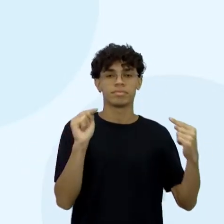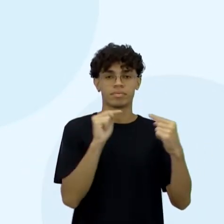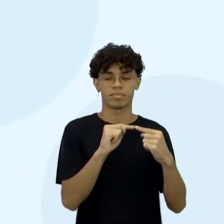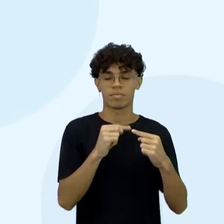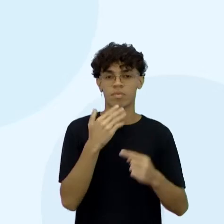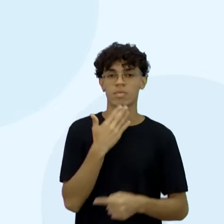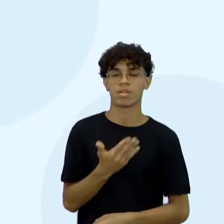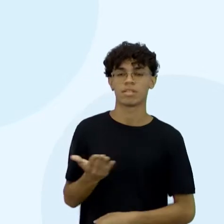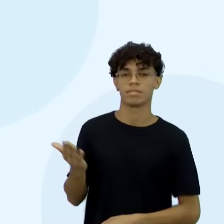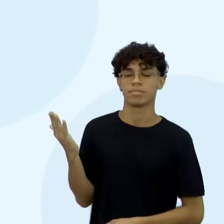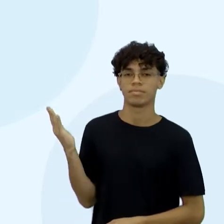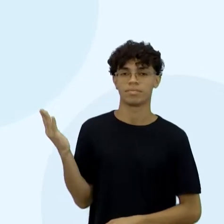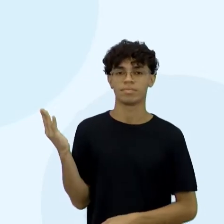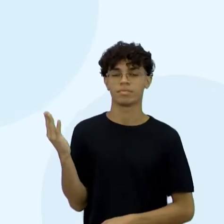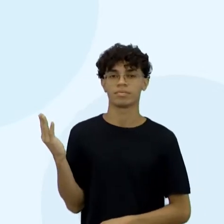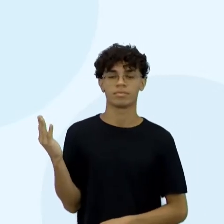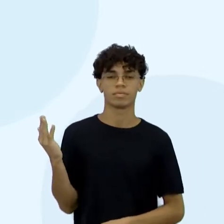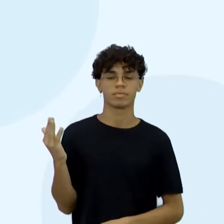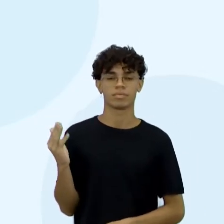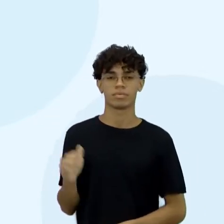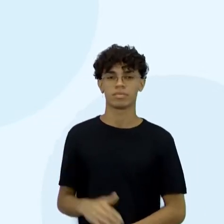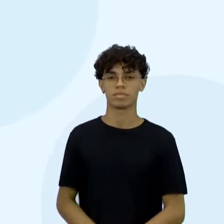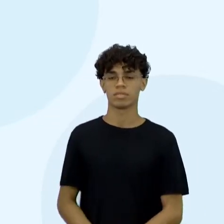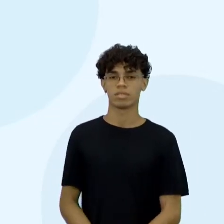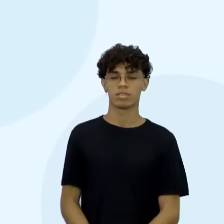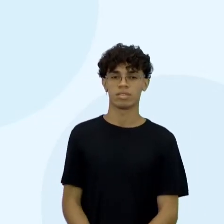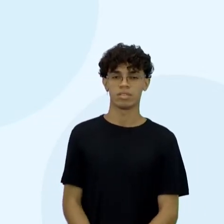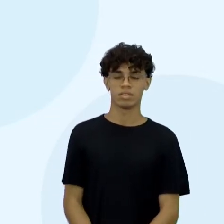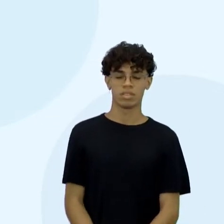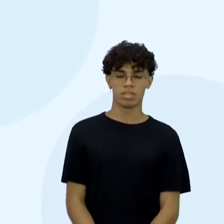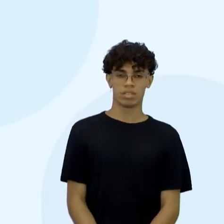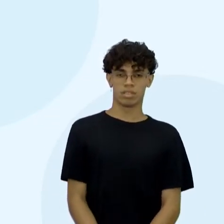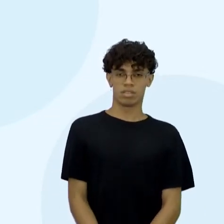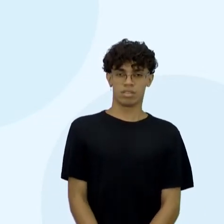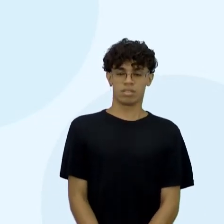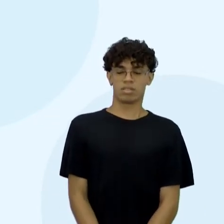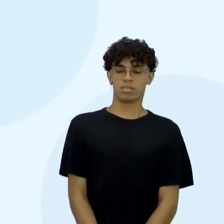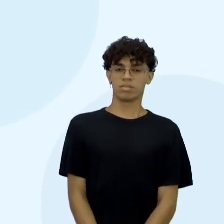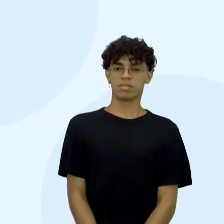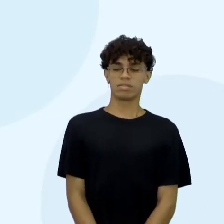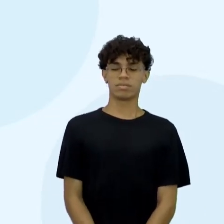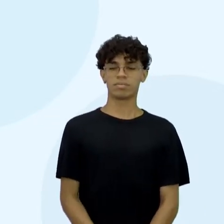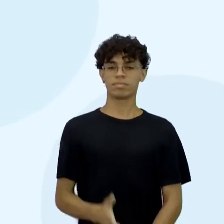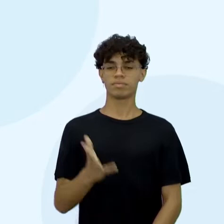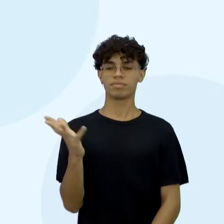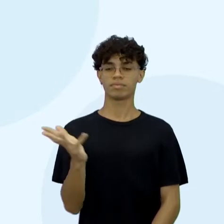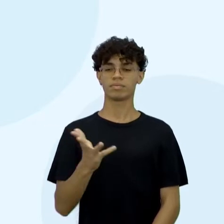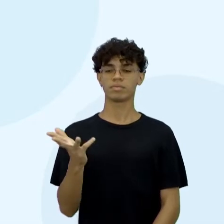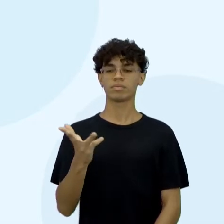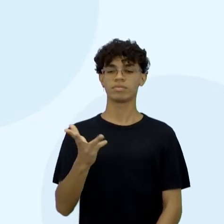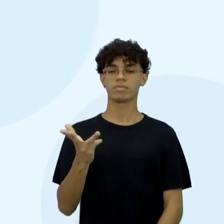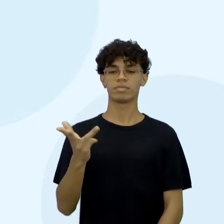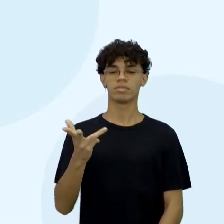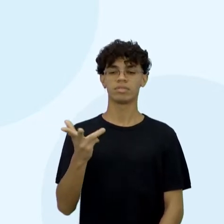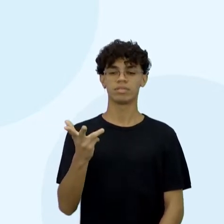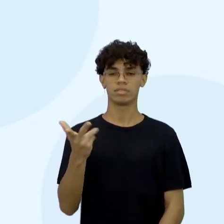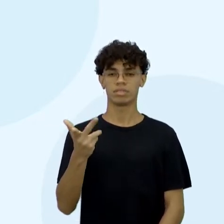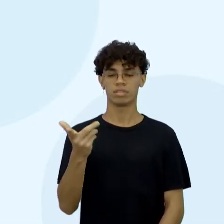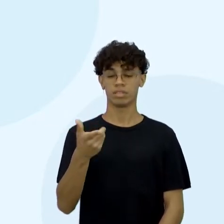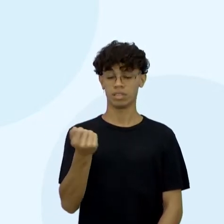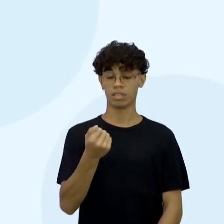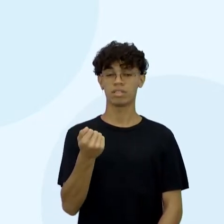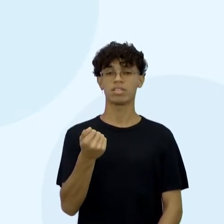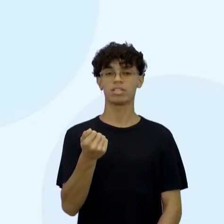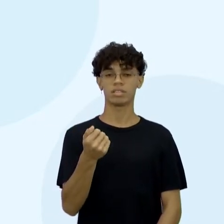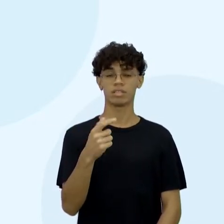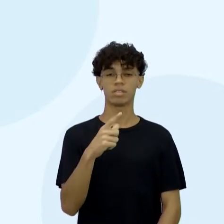né? Algebricamente a gente pode pensar o seguinte, a gente sabe, ó, dada a velocidade e um tempo